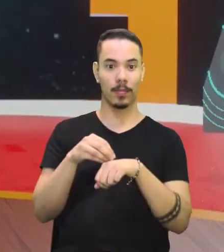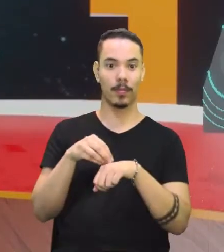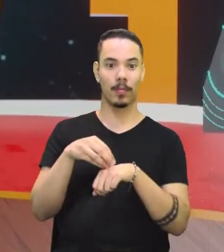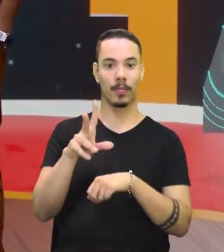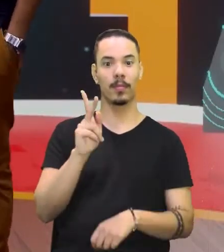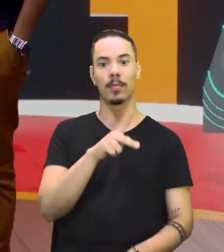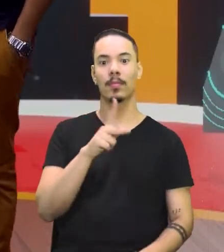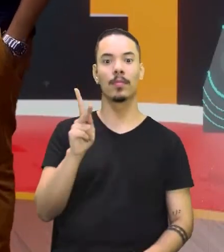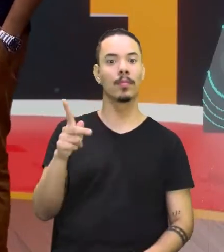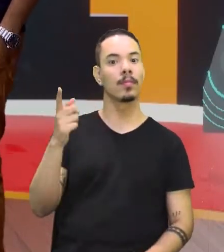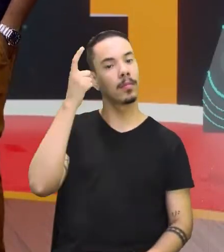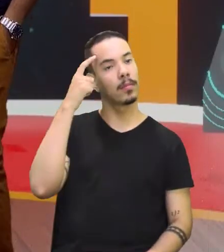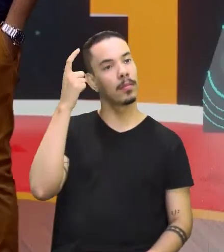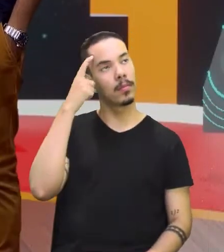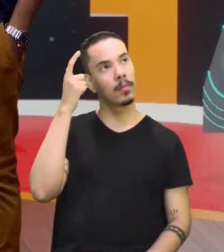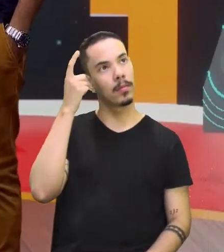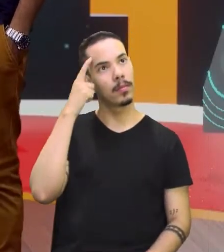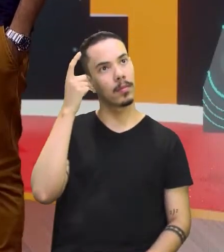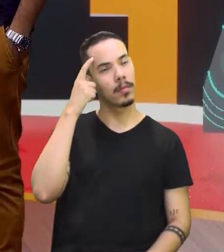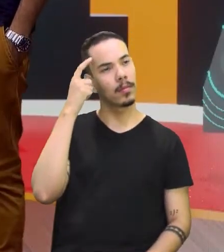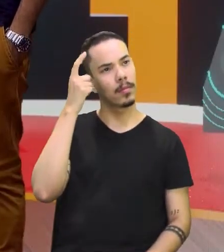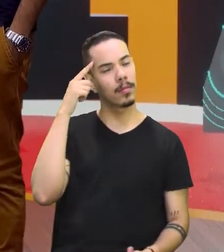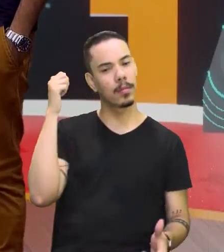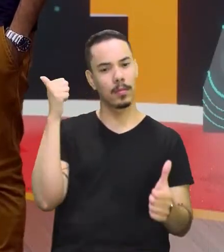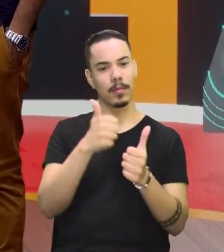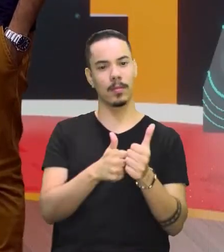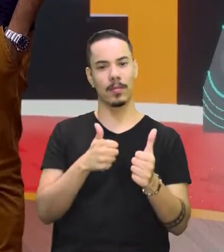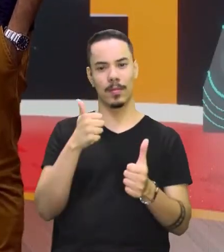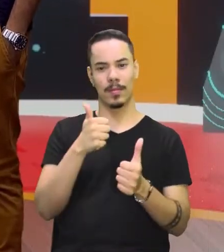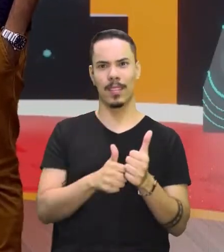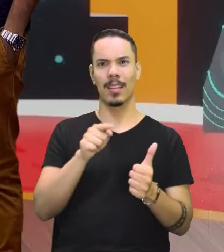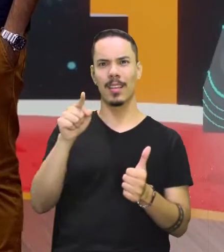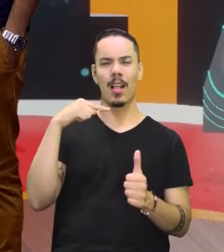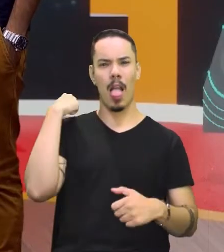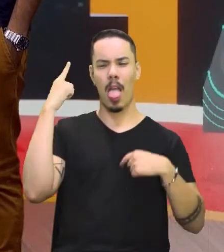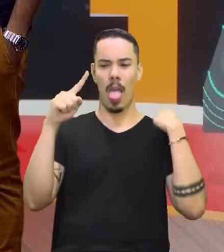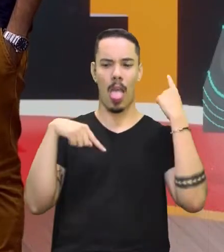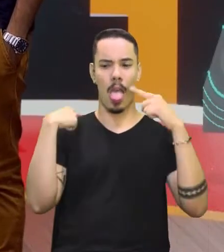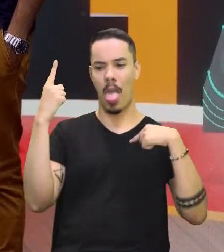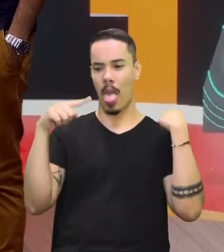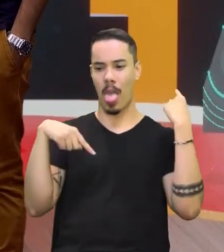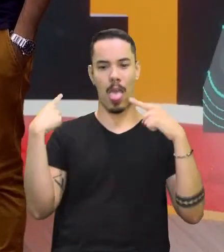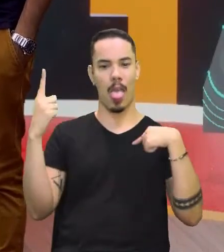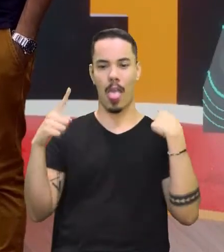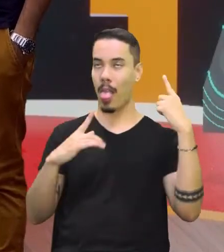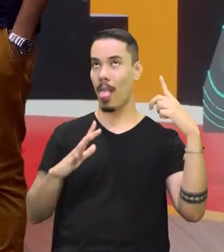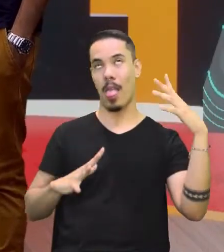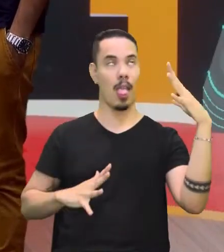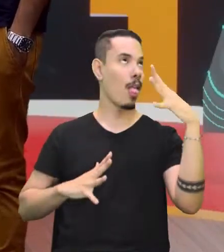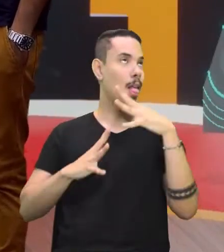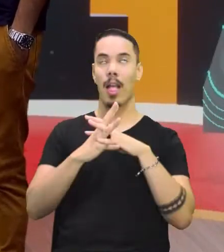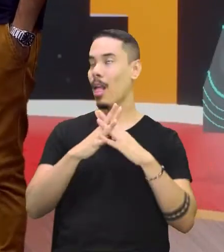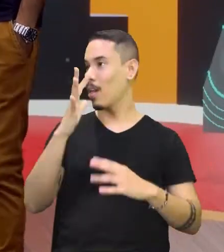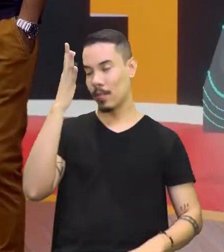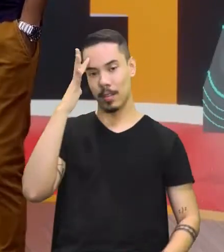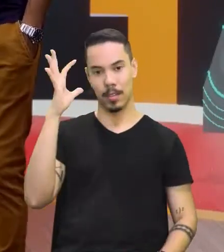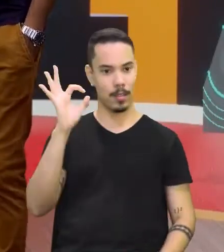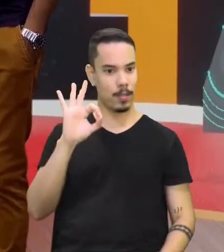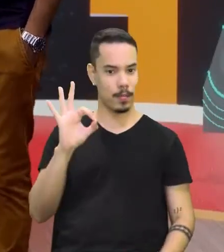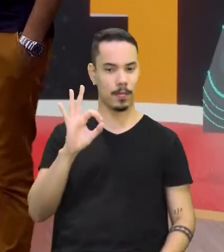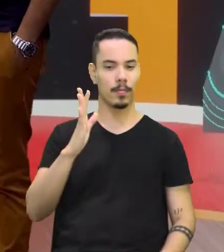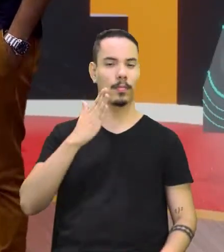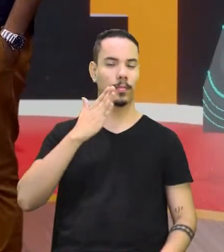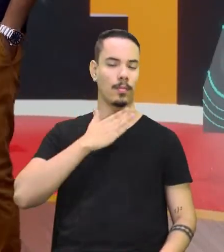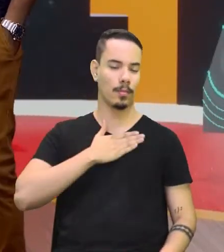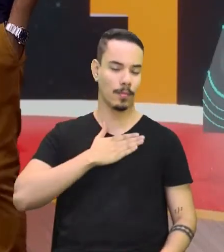está perguntando para vocês, porque eu acho que eles estão pensando em ser loucura. Loucura, ninguém entendeu nada. Calma,